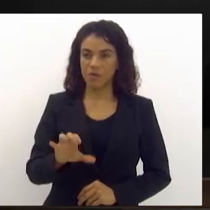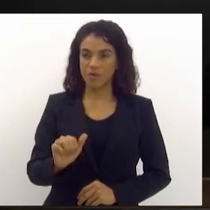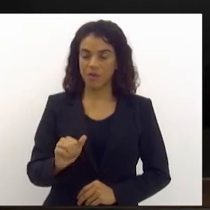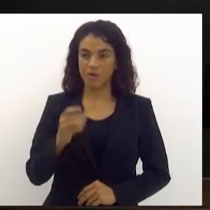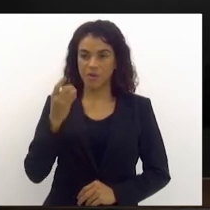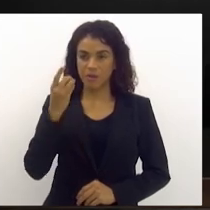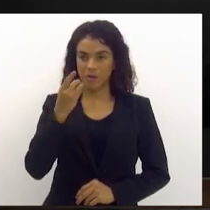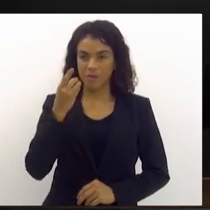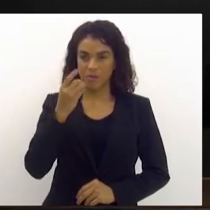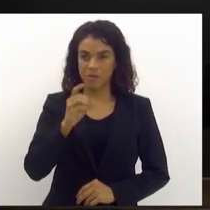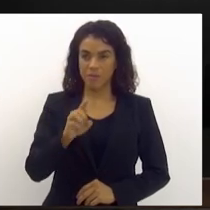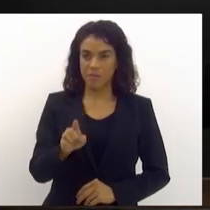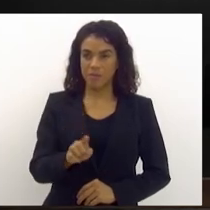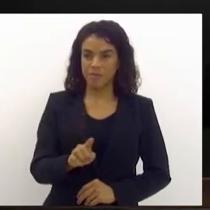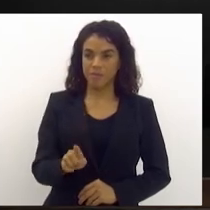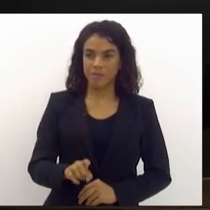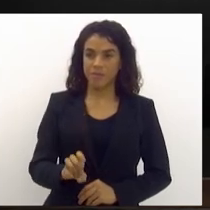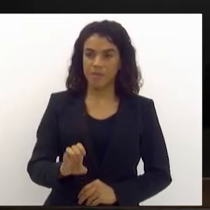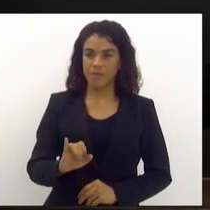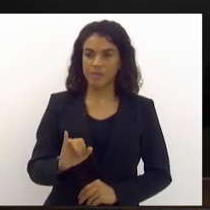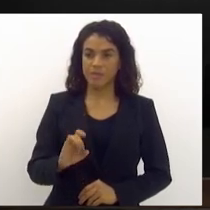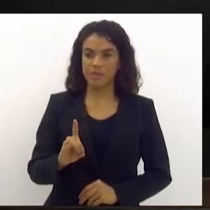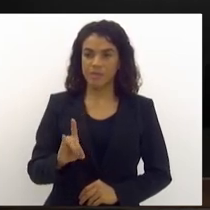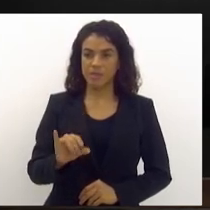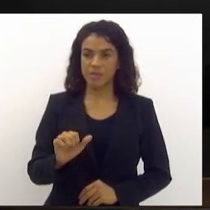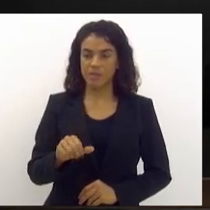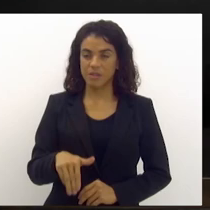deputada Zeidan.